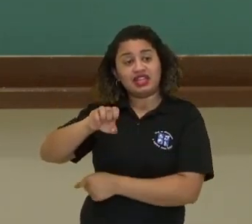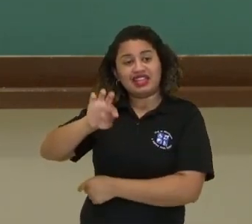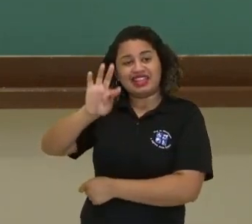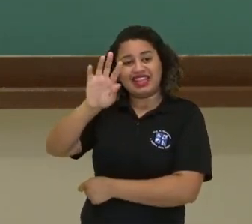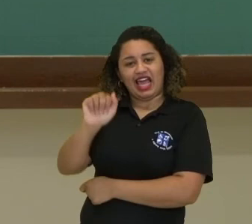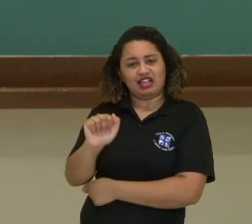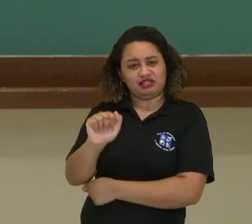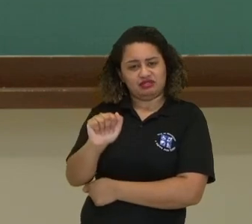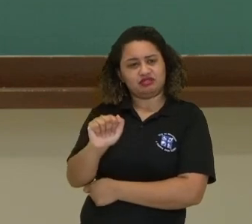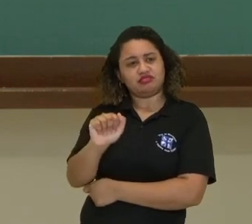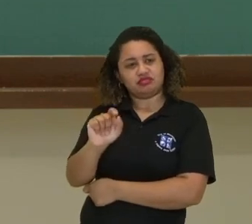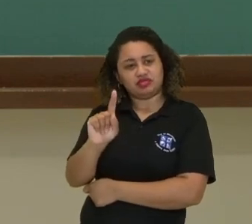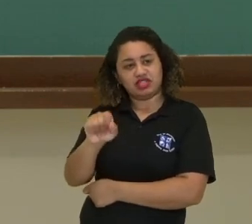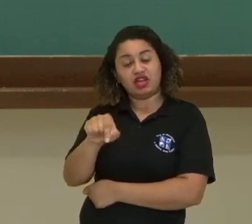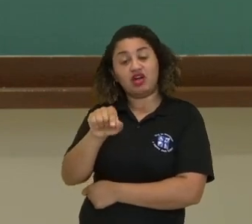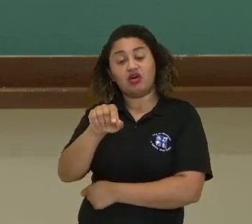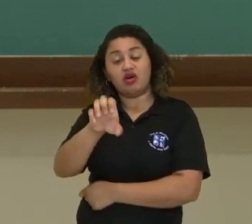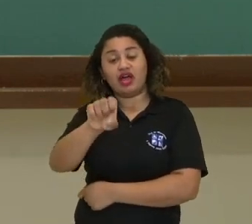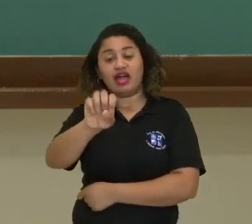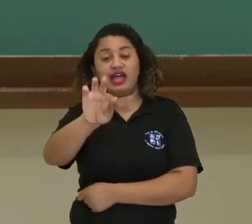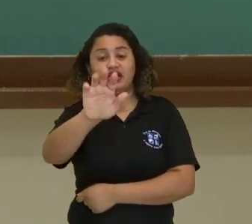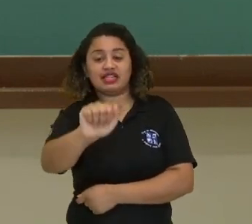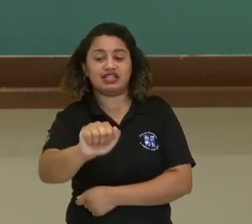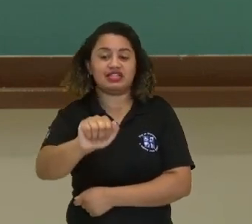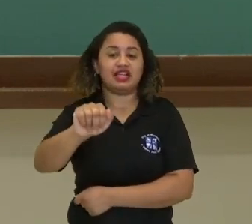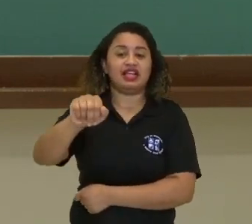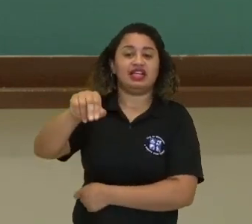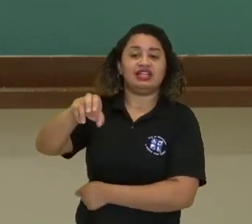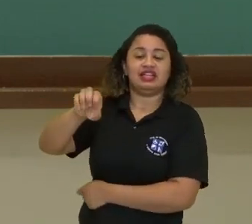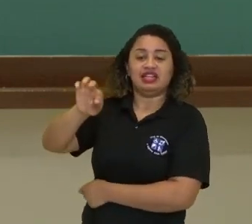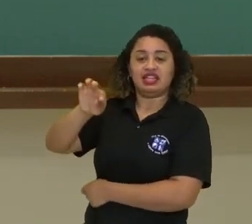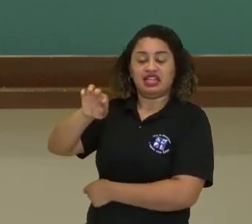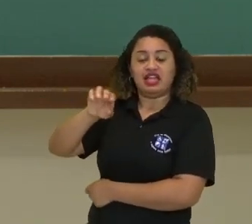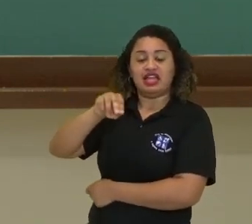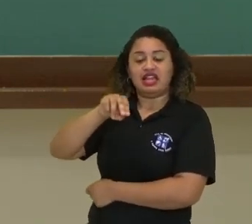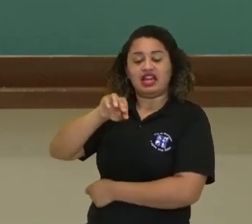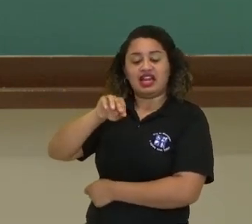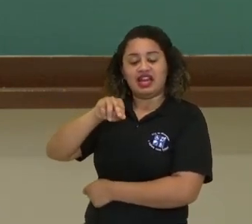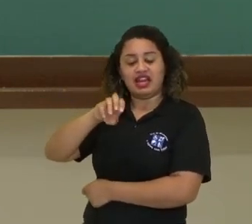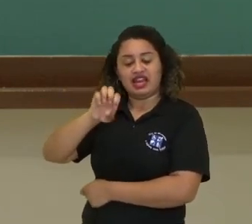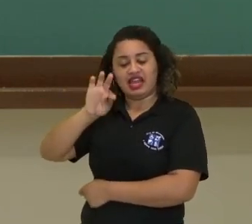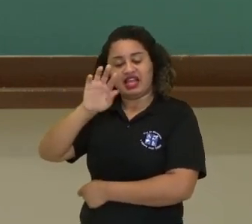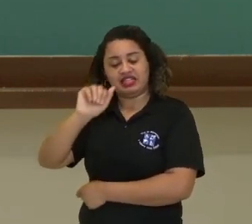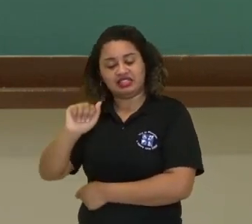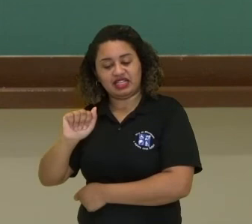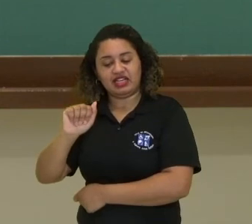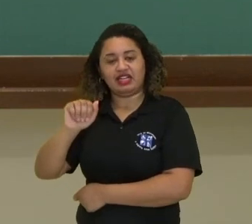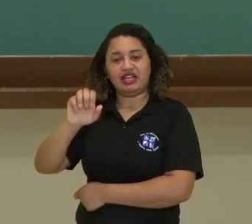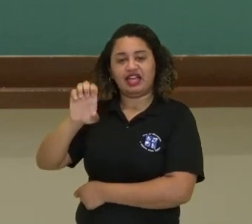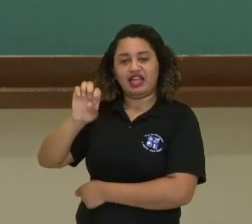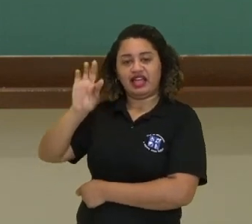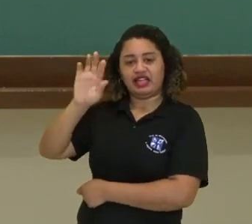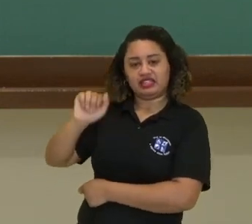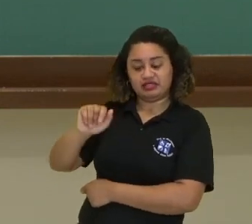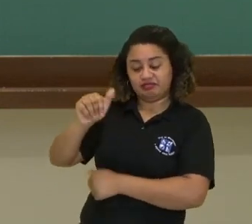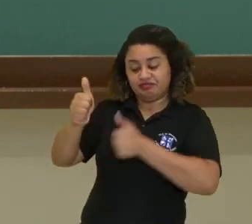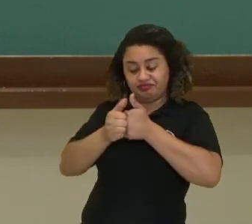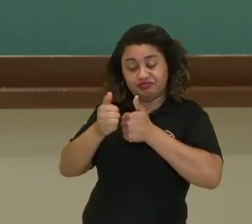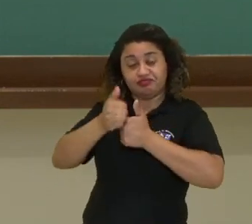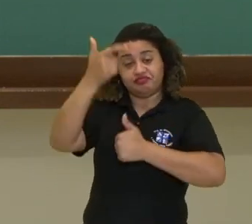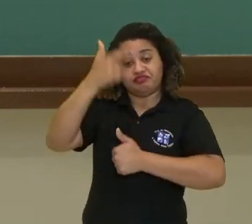o nesta, o esta, este é perto do eu, é perto de mim que falo, é perto da pessoa que